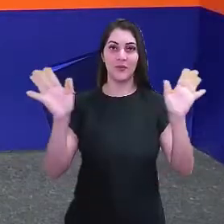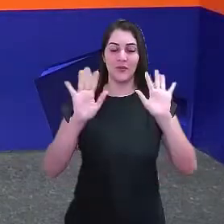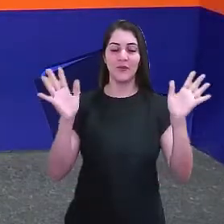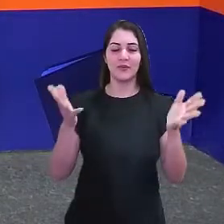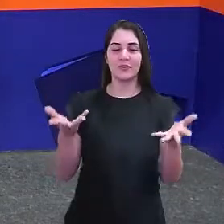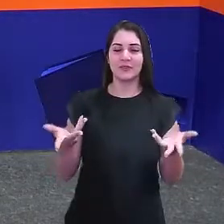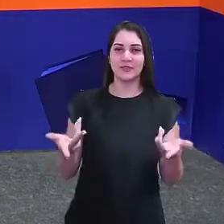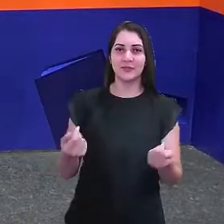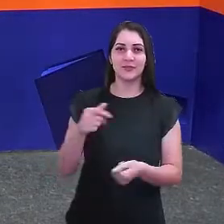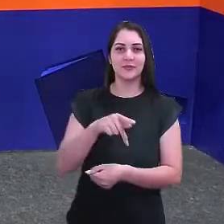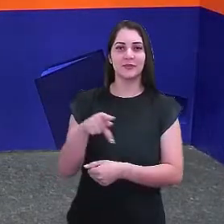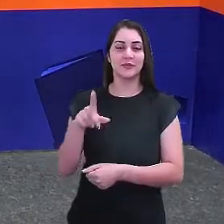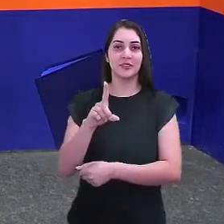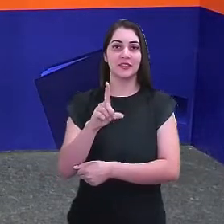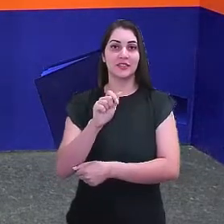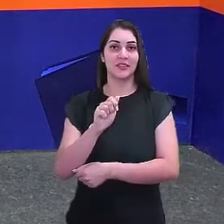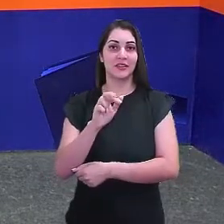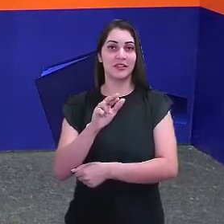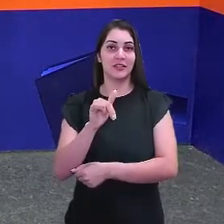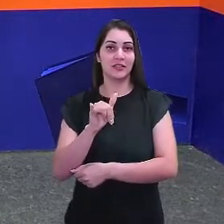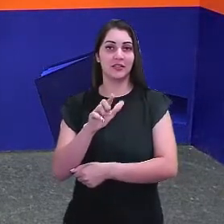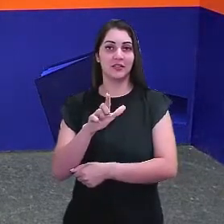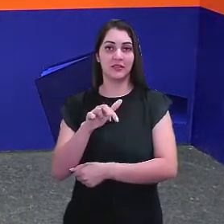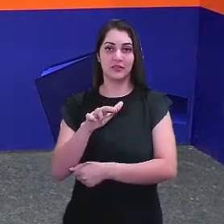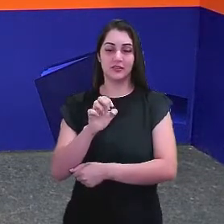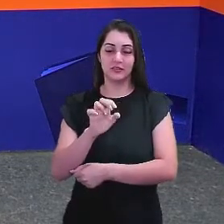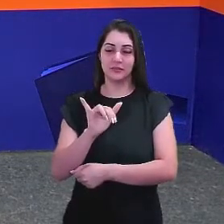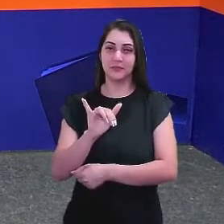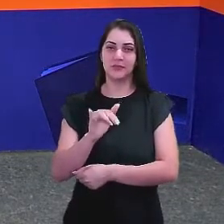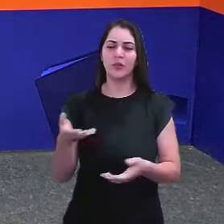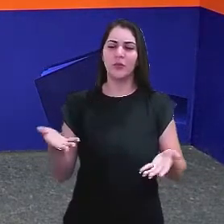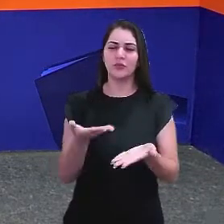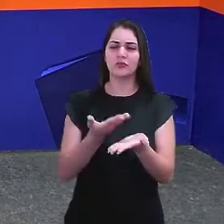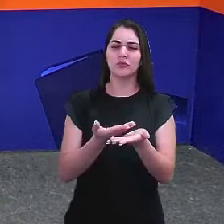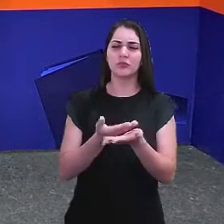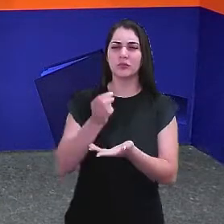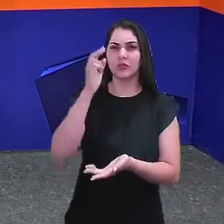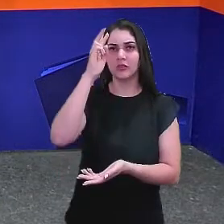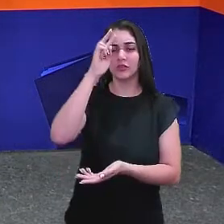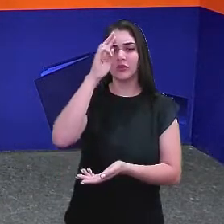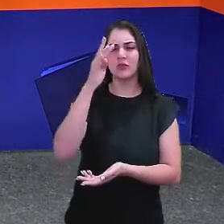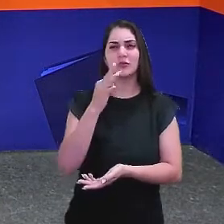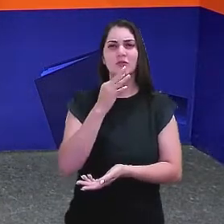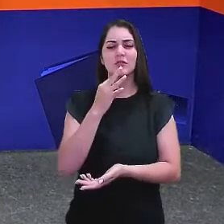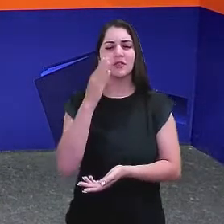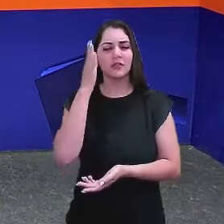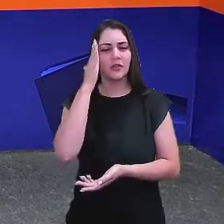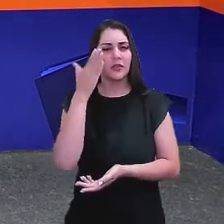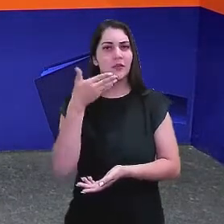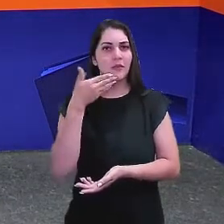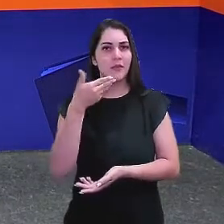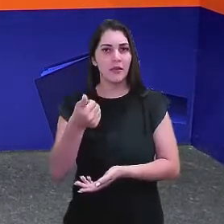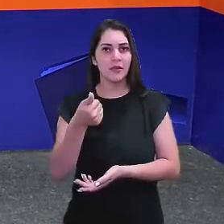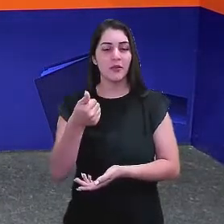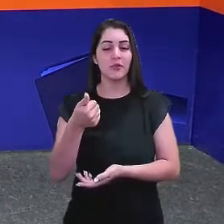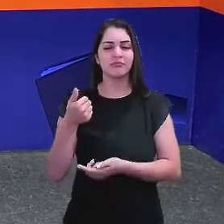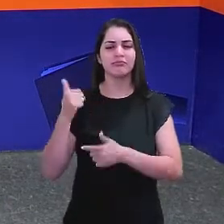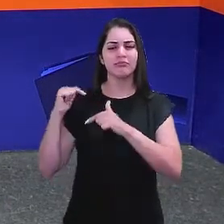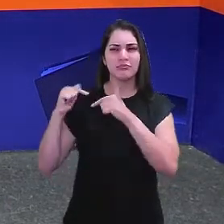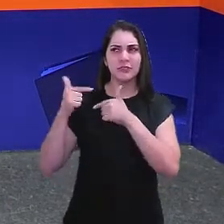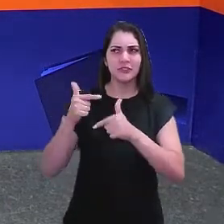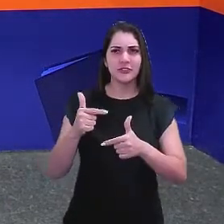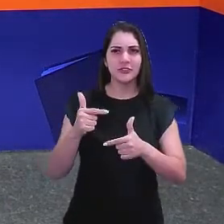Olá para todos, sou a professora Darilane e hoje vamos estudar a história. Vamos conhecer e compreender melhor as tradições